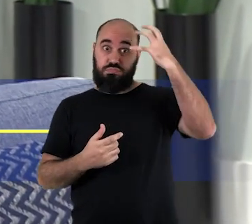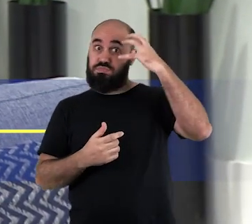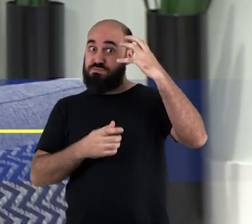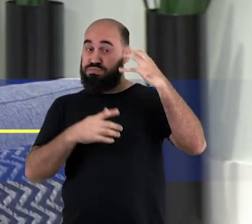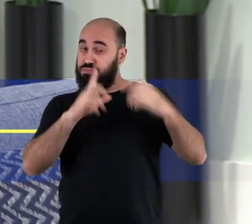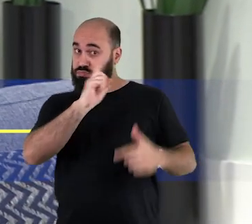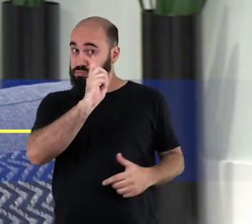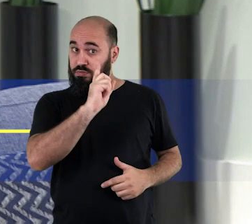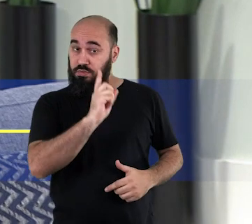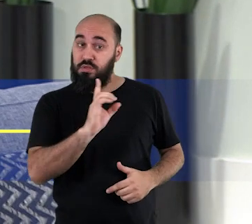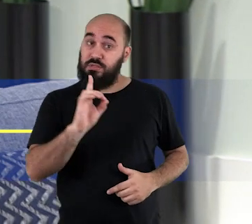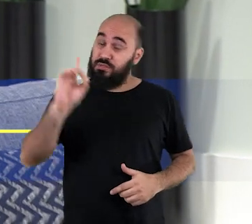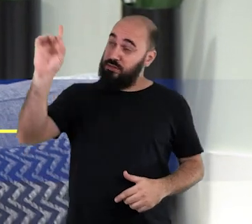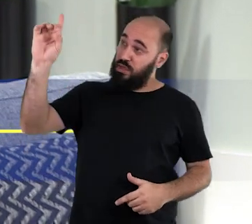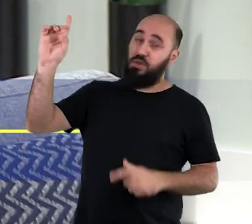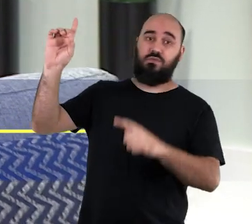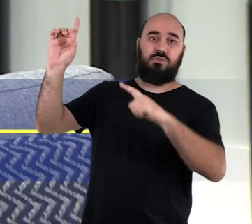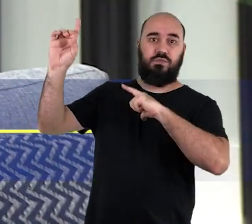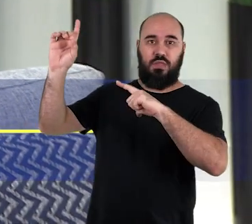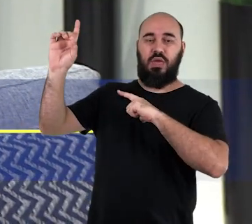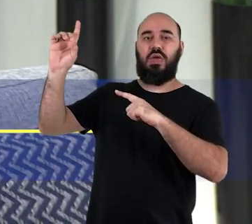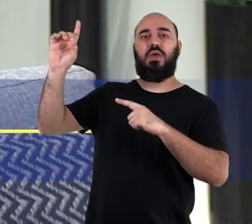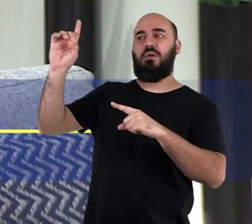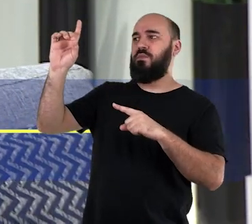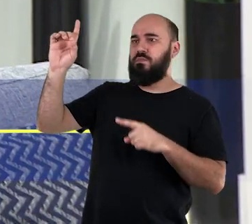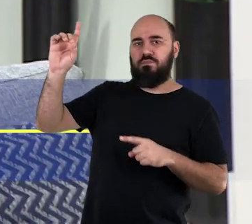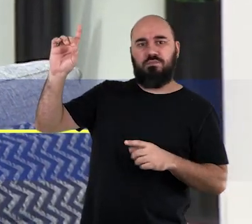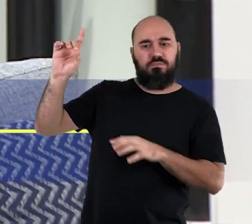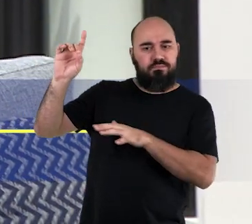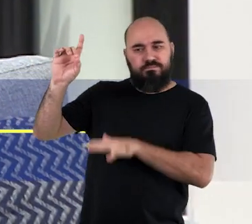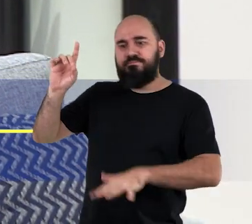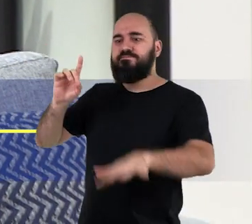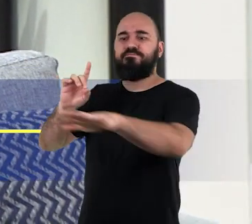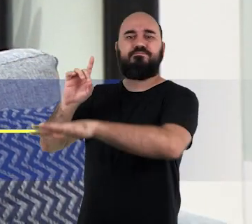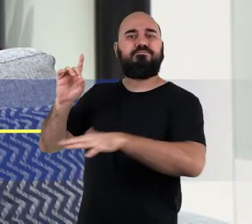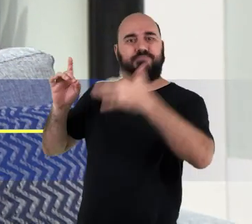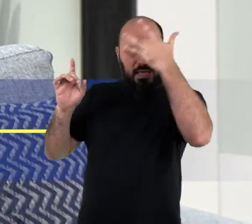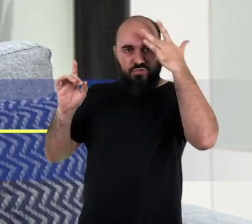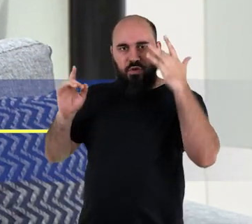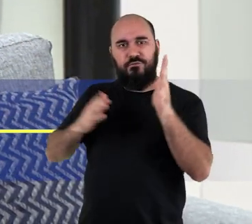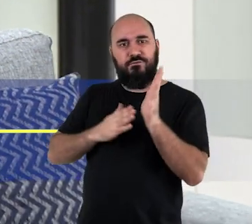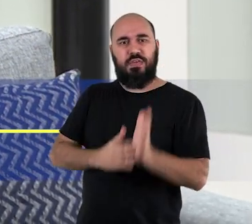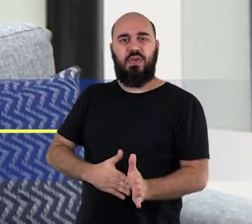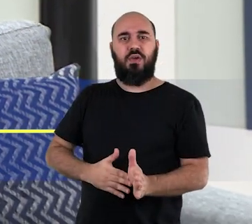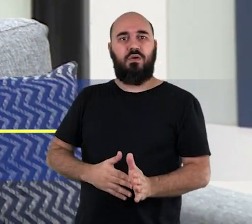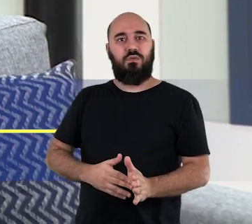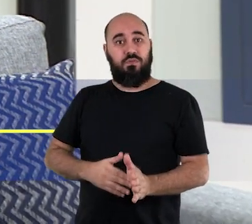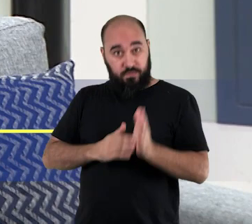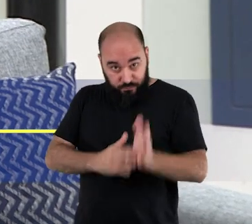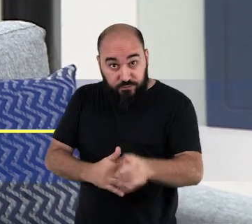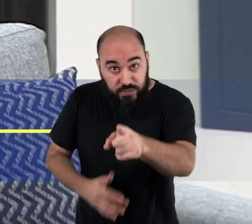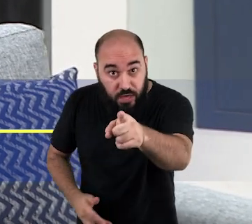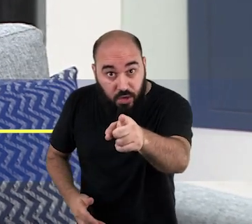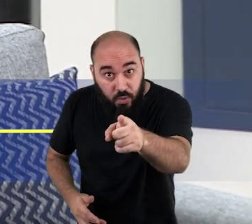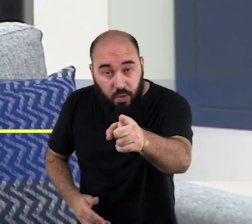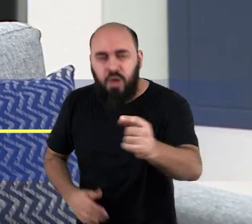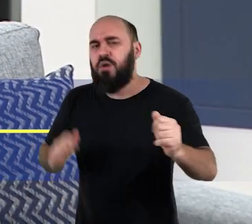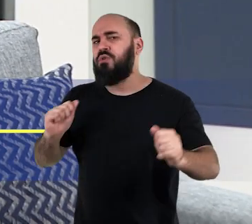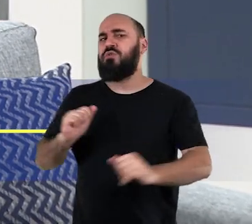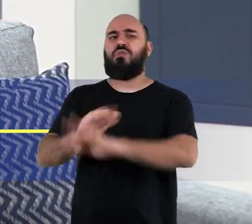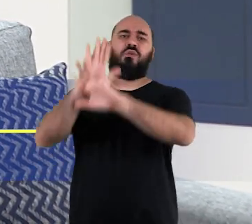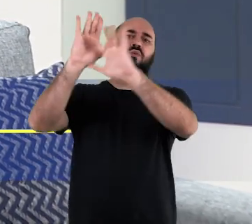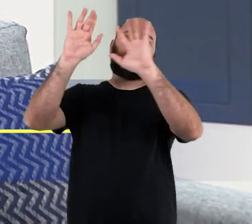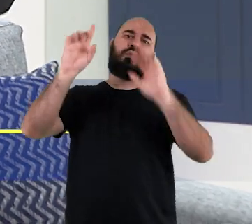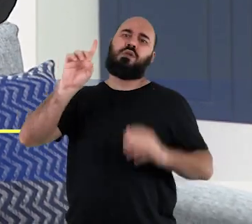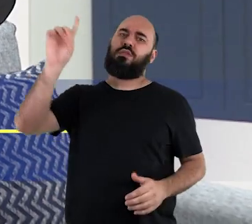teve e sempre terá um remanescente fiel. Você tem sido fiel a Deus? Glória a Deus por isso, mas saiba que Deus